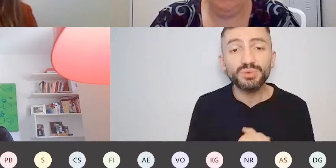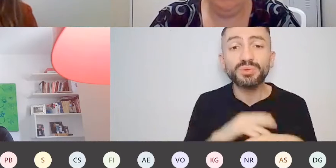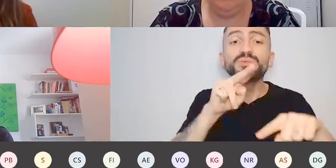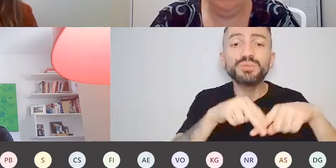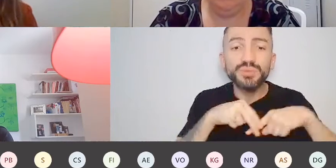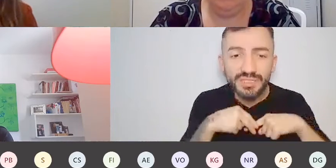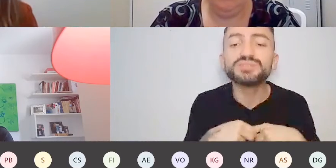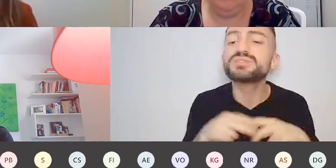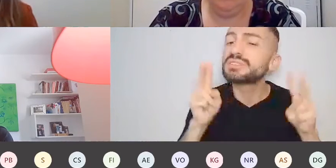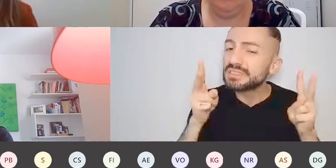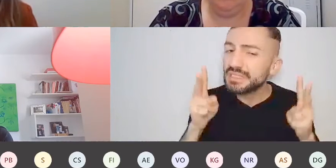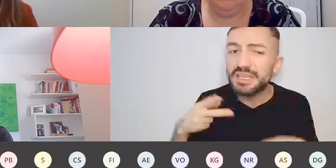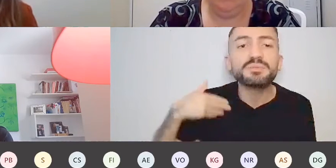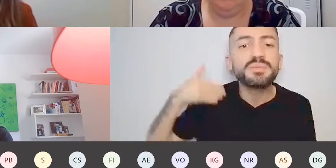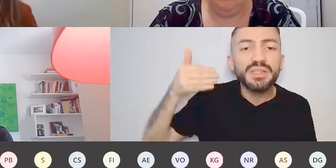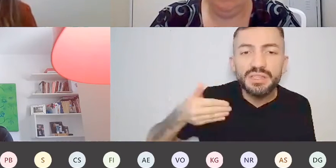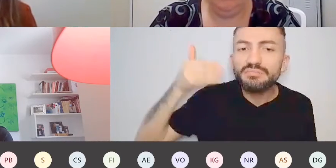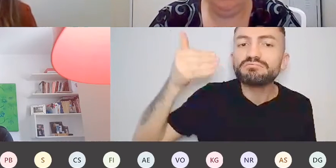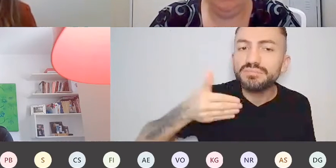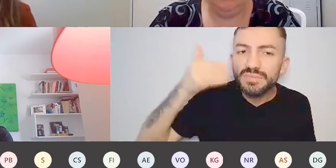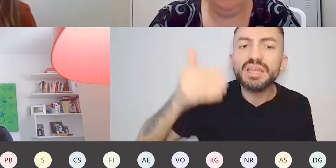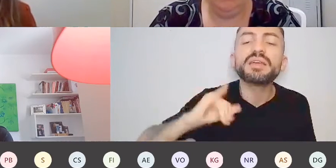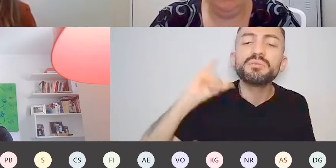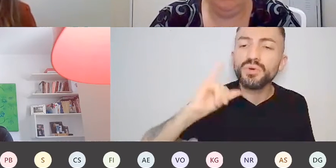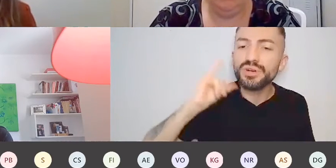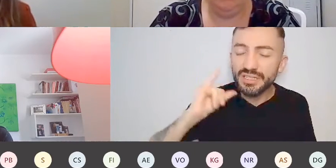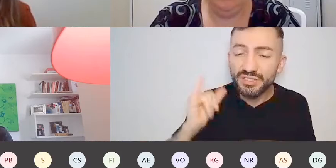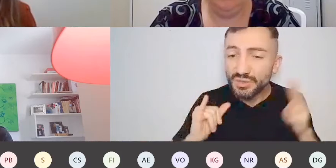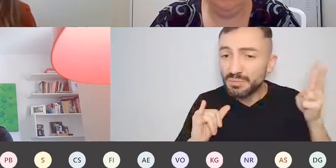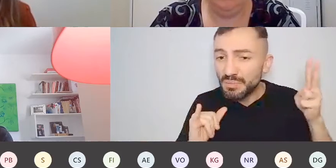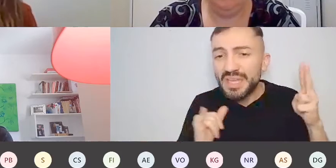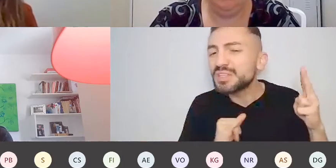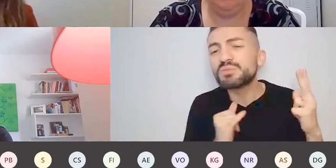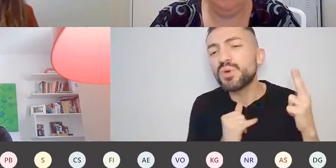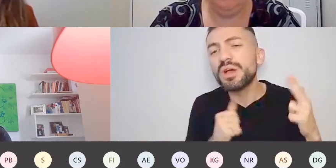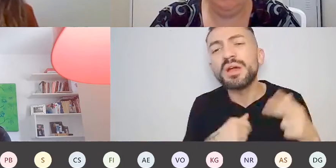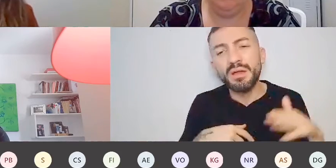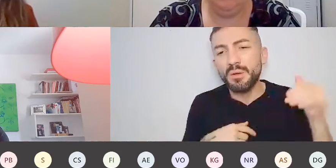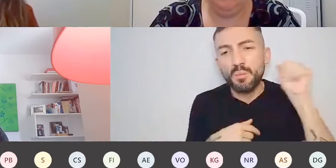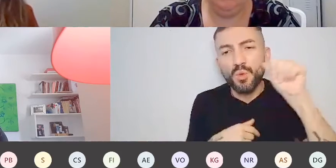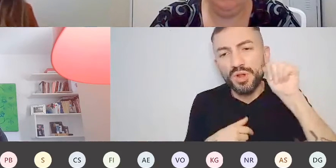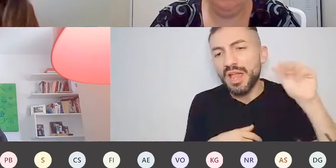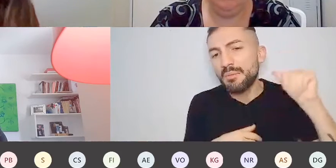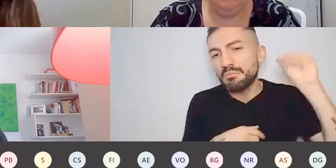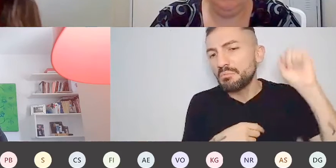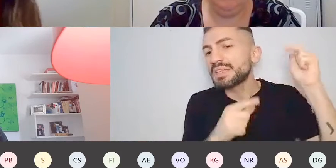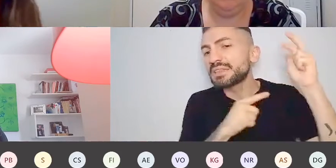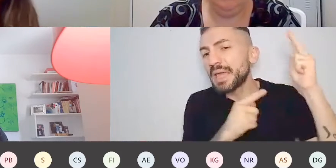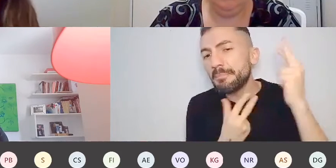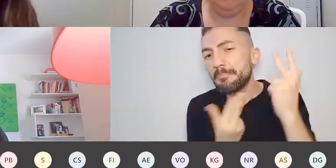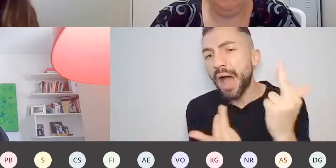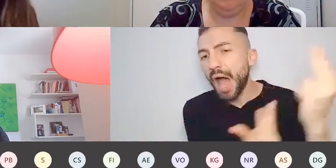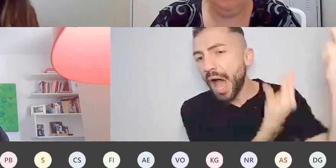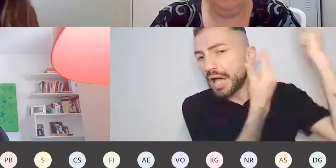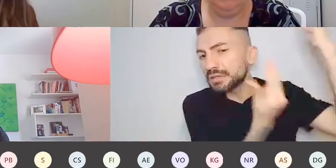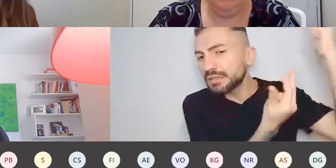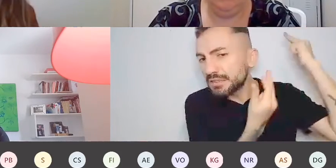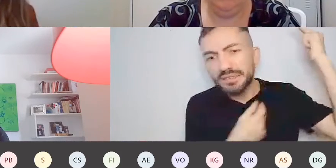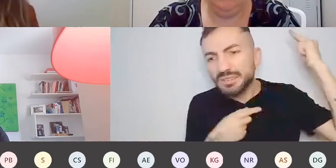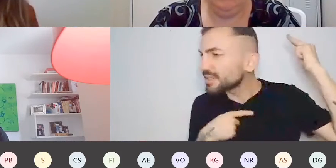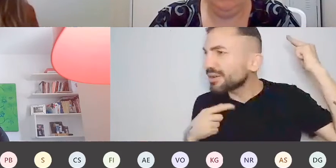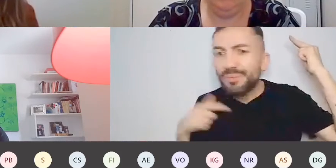imposto a todo momento de realmente a gente fugir desse padrão universal de mulher que hoje é a que, em grande maioria,